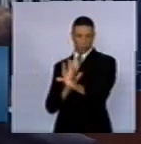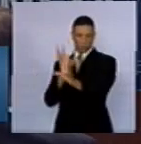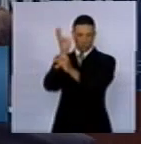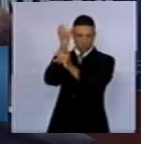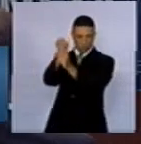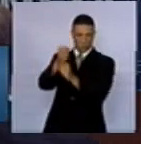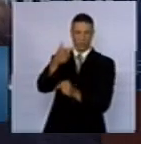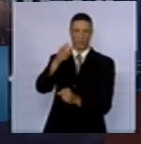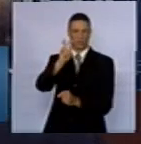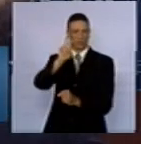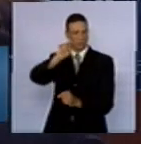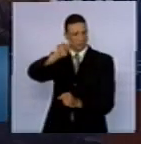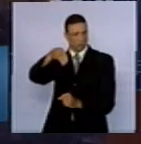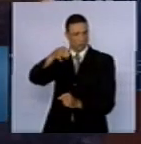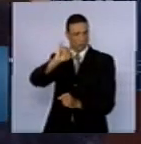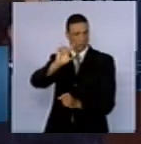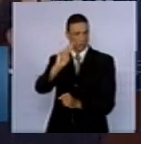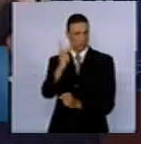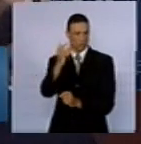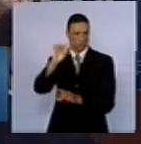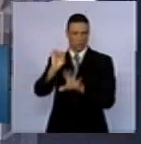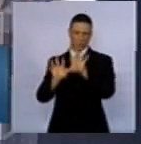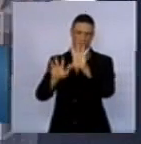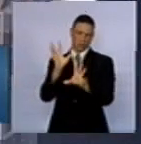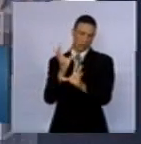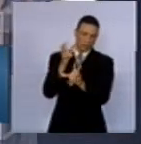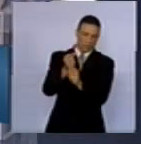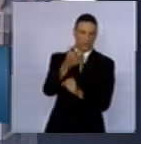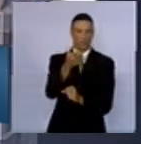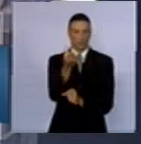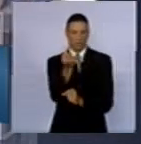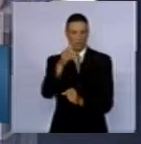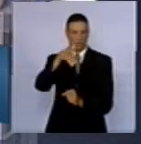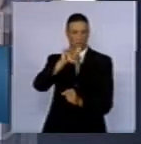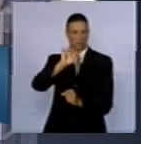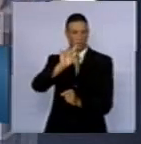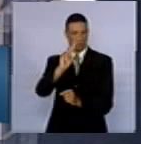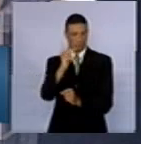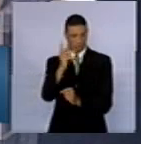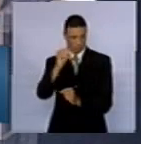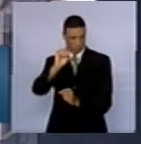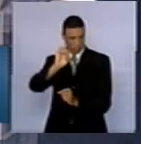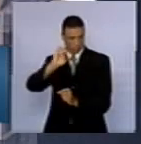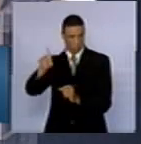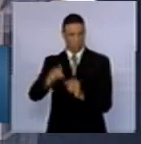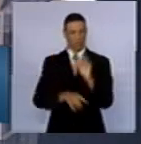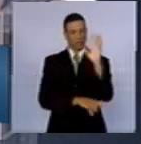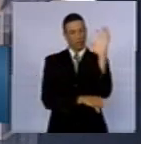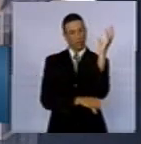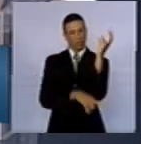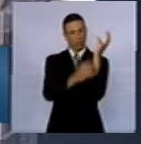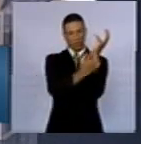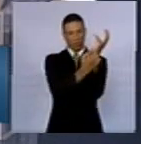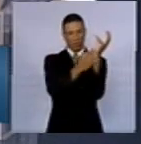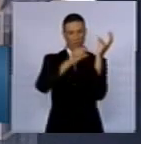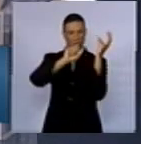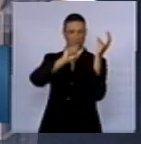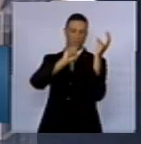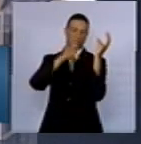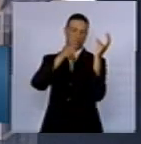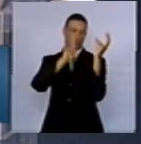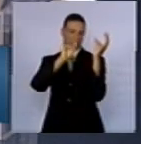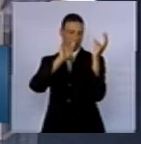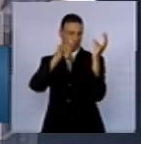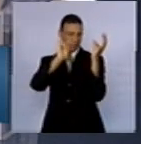corresponde a aproximadamente 16 milhões de telespectadores. Além disso, a Sky gera no Brasil mais de 45